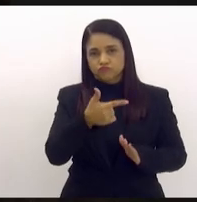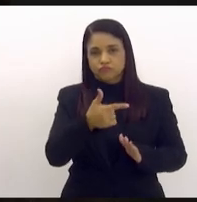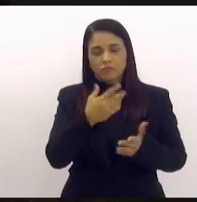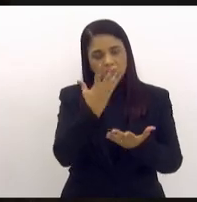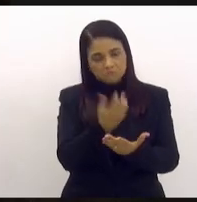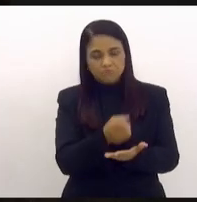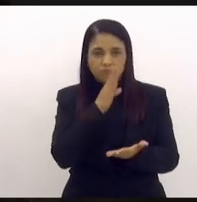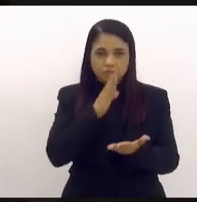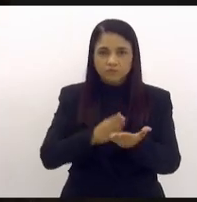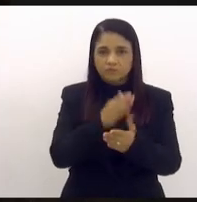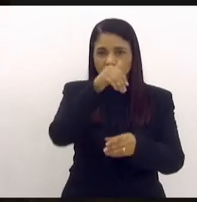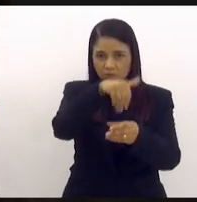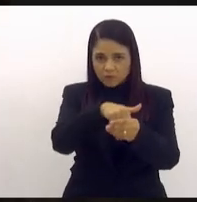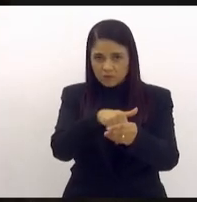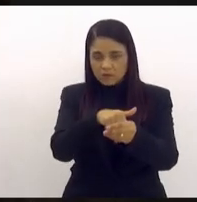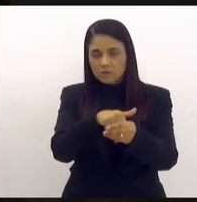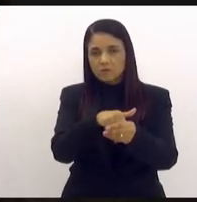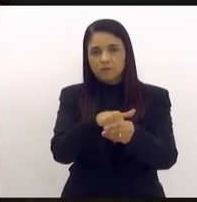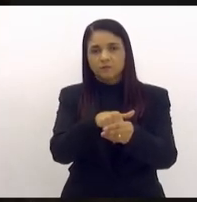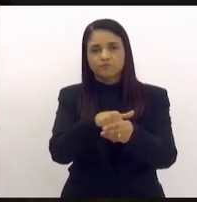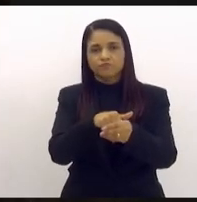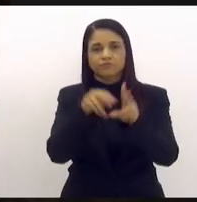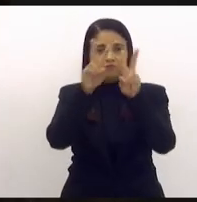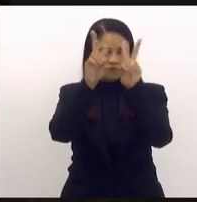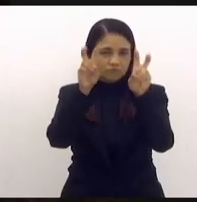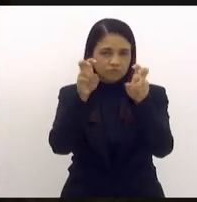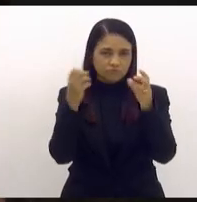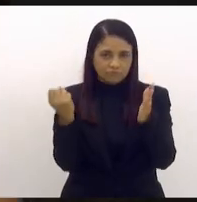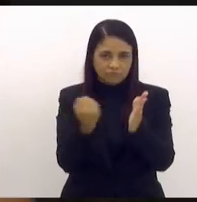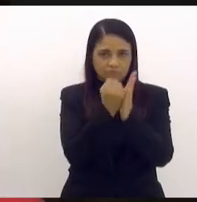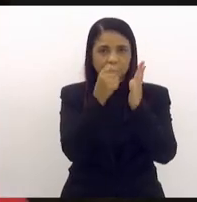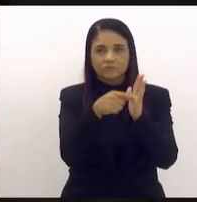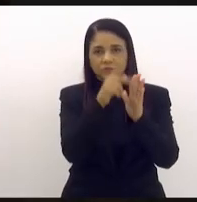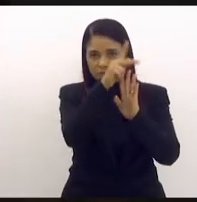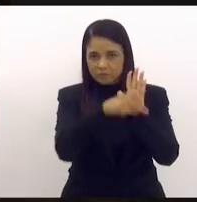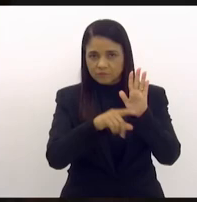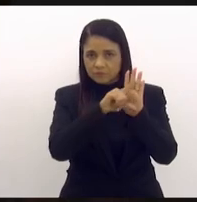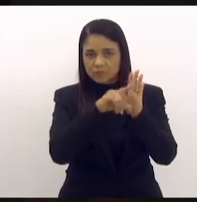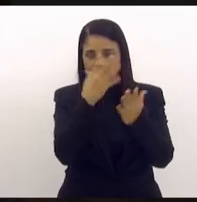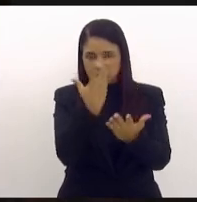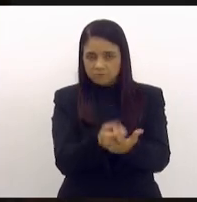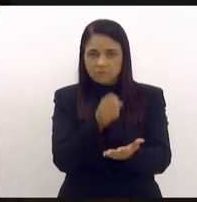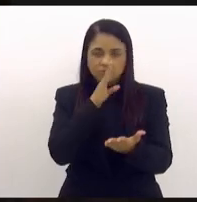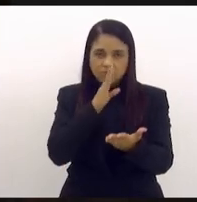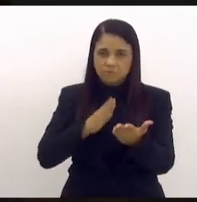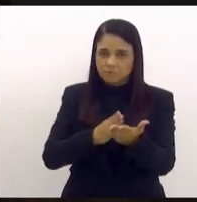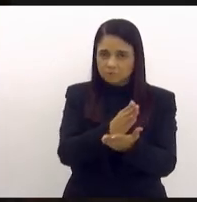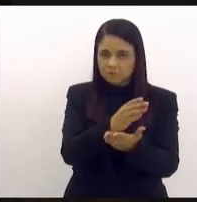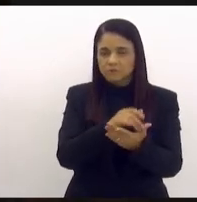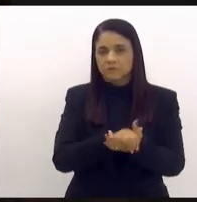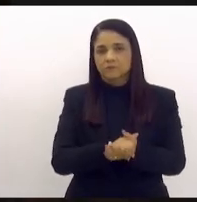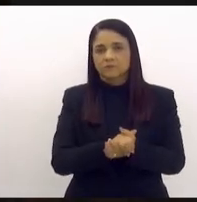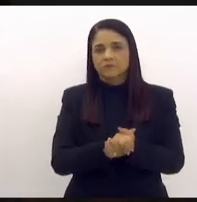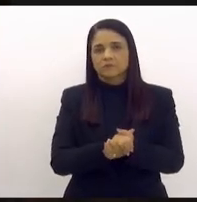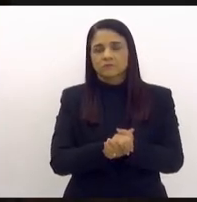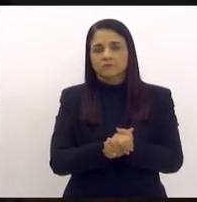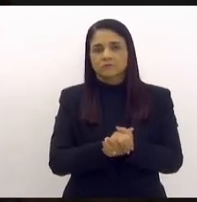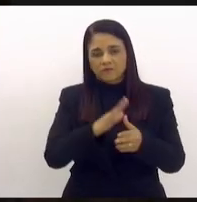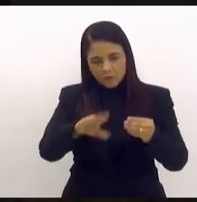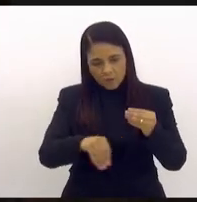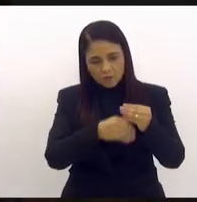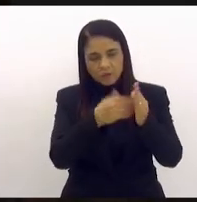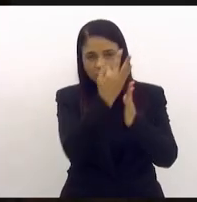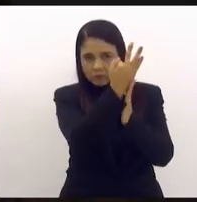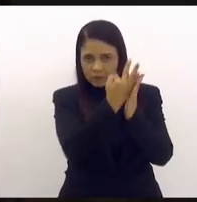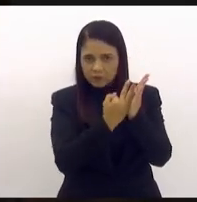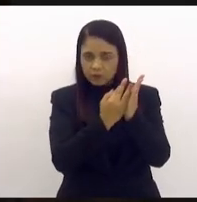Aprovado. Em votação, a matéria sim destacada. Srs. que aprovam, permaneçam como estão. Aprovado. Vai incorporar o texto à